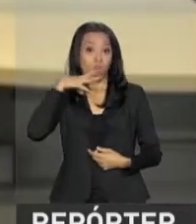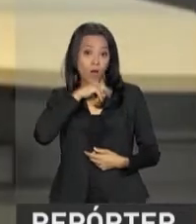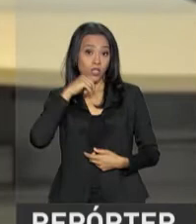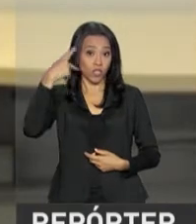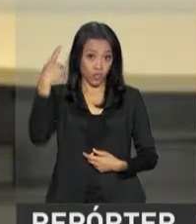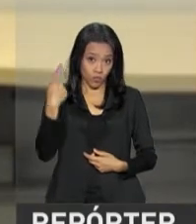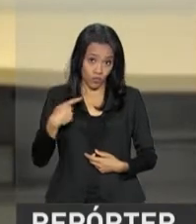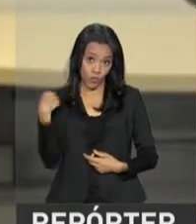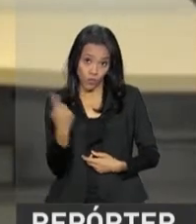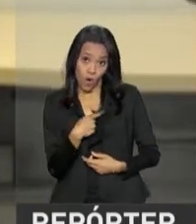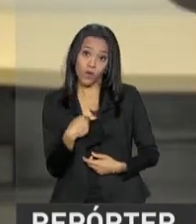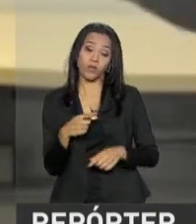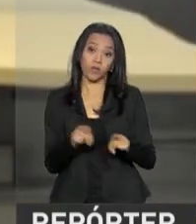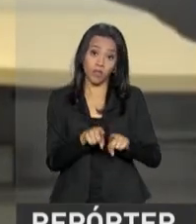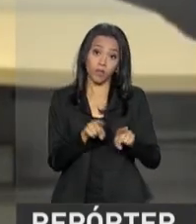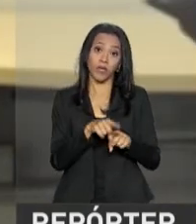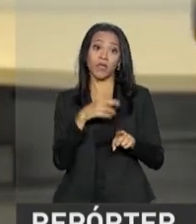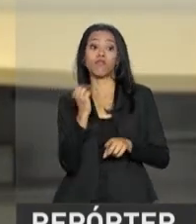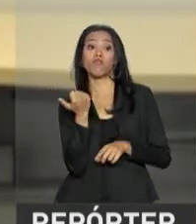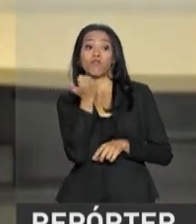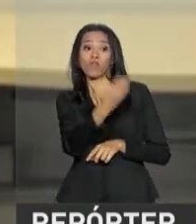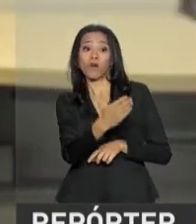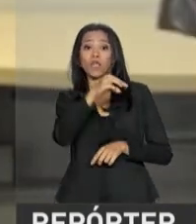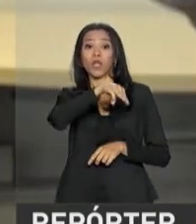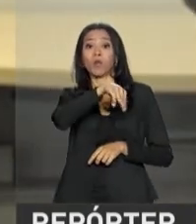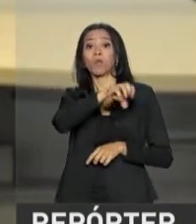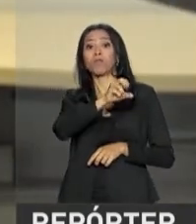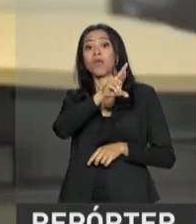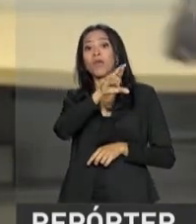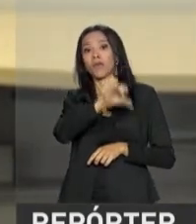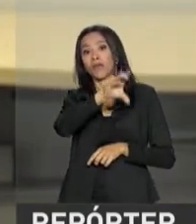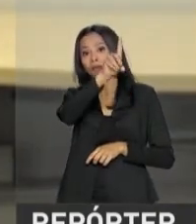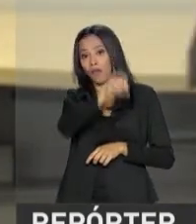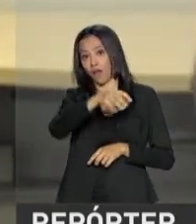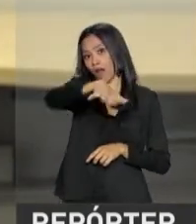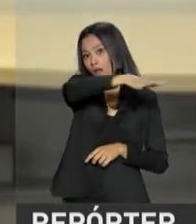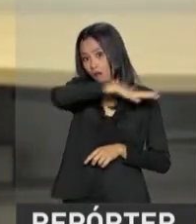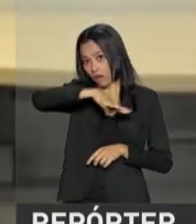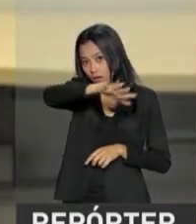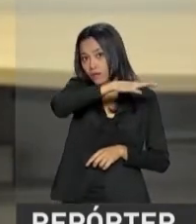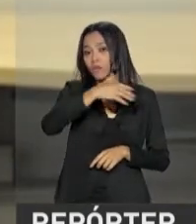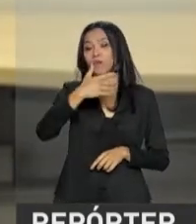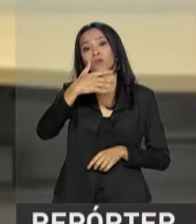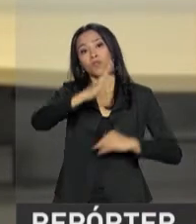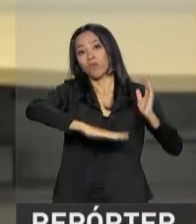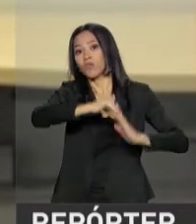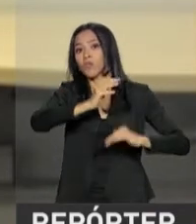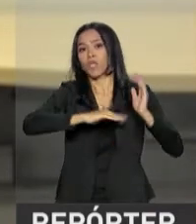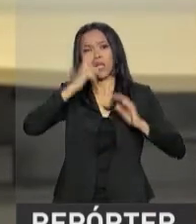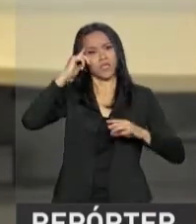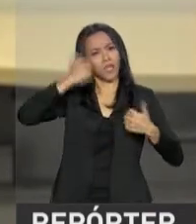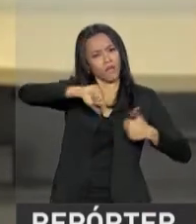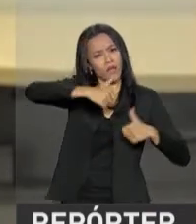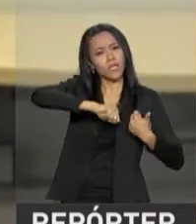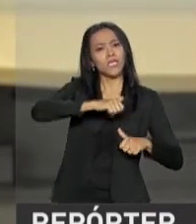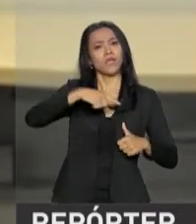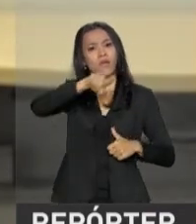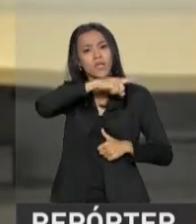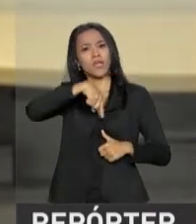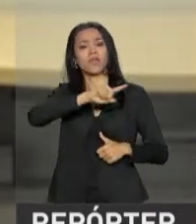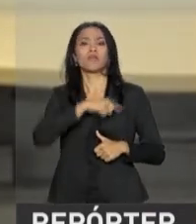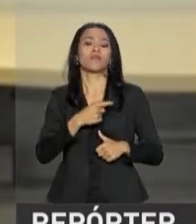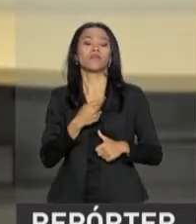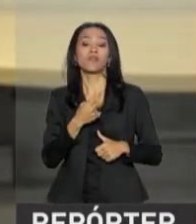mercado, depois a gente pode discutir se é 2,8% ou 3%, mas tanto nós como os analistas hoje no Brasil, eles estão